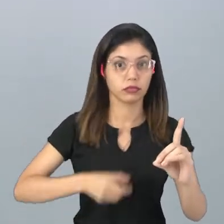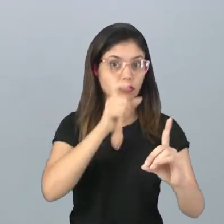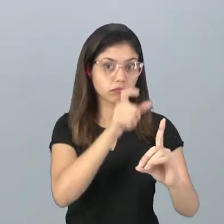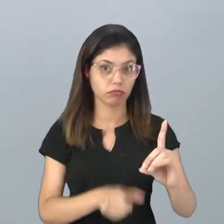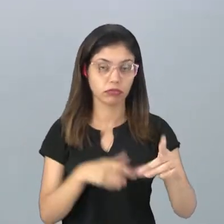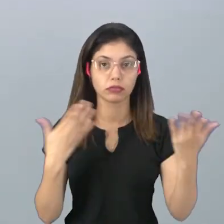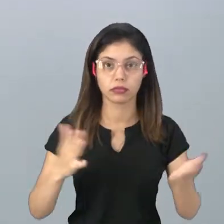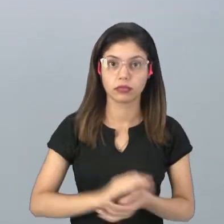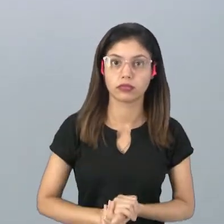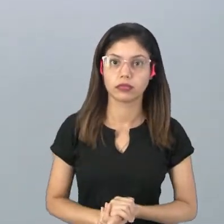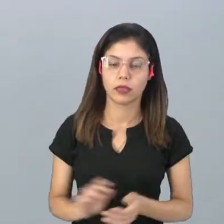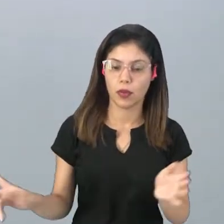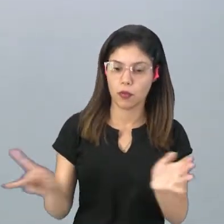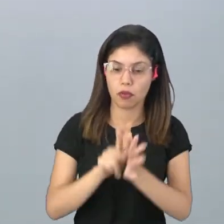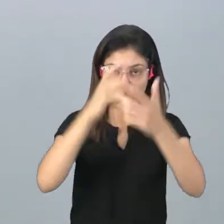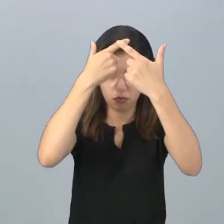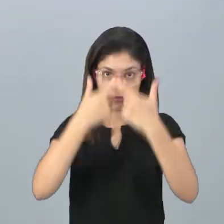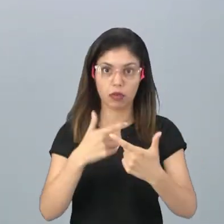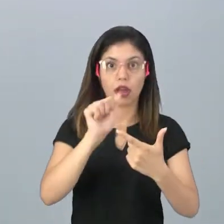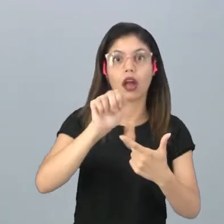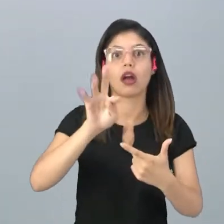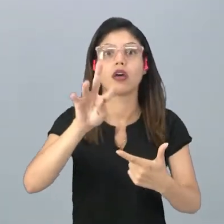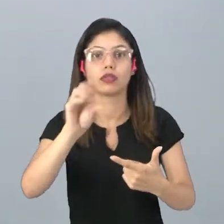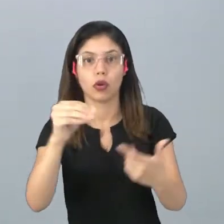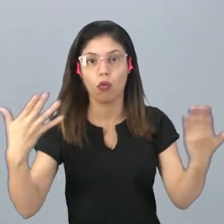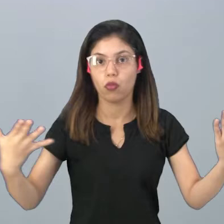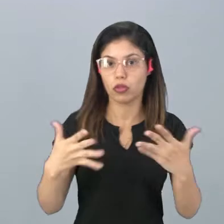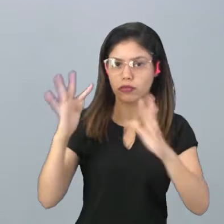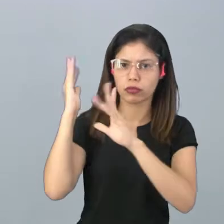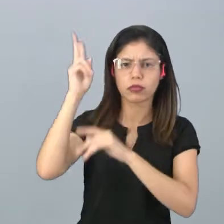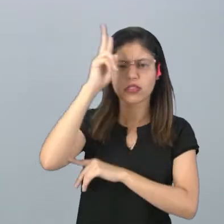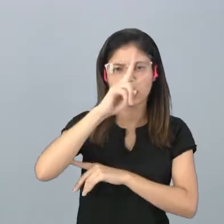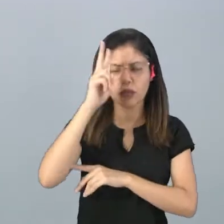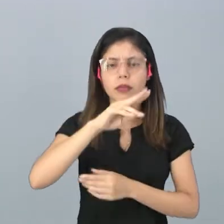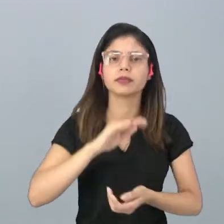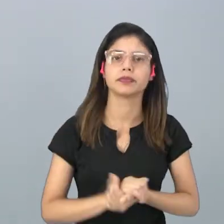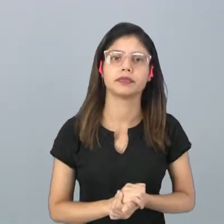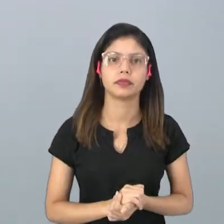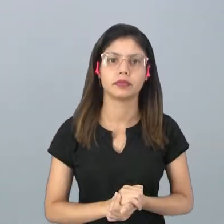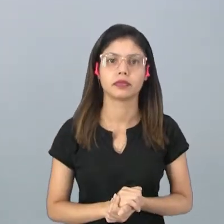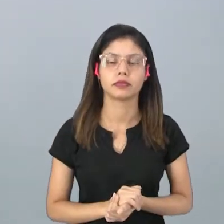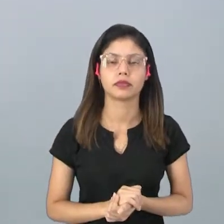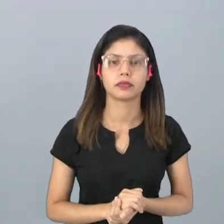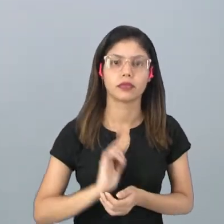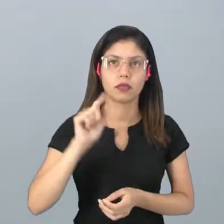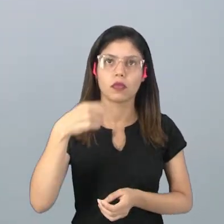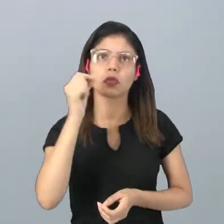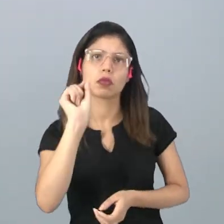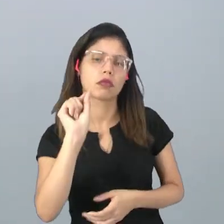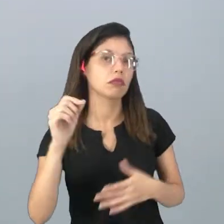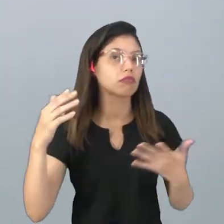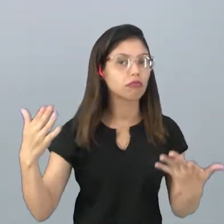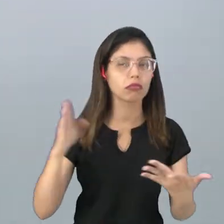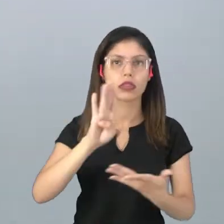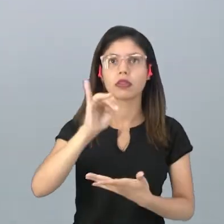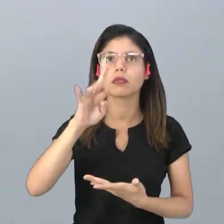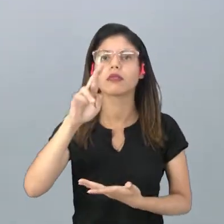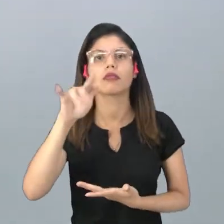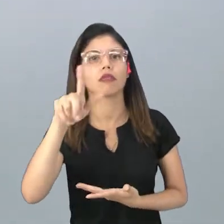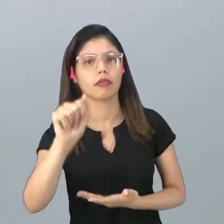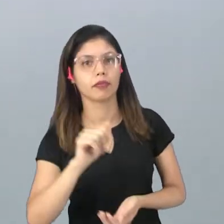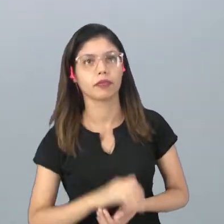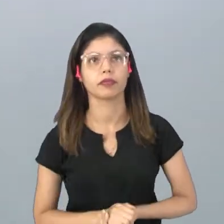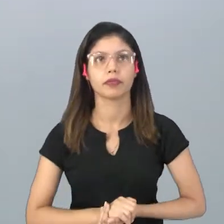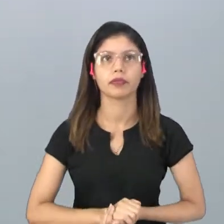alguém. A autobiografia é sobre a minha própria vida, tá? E hoje a gente vai relembrar a biografia, tá bom?